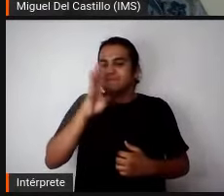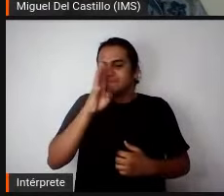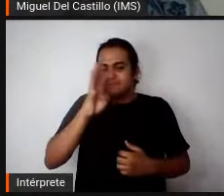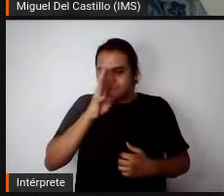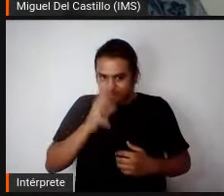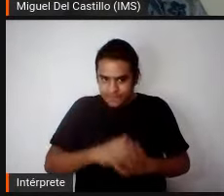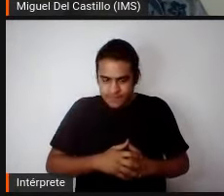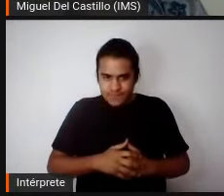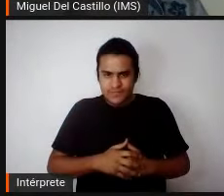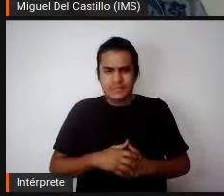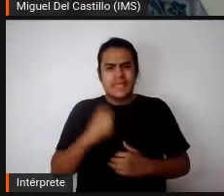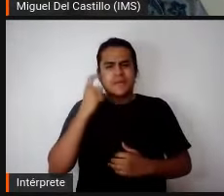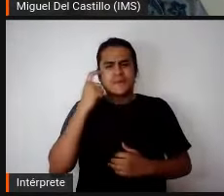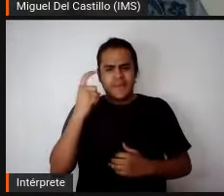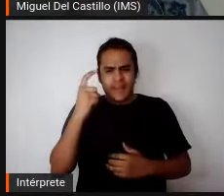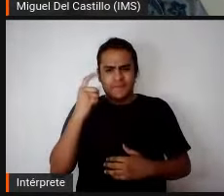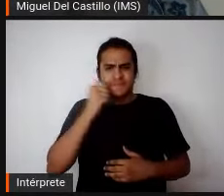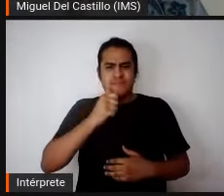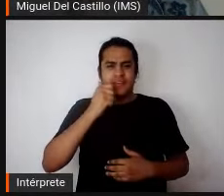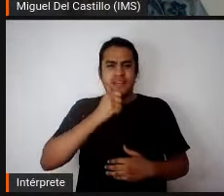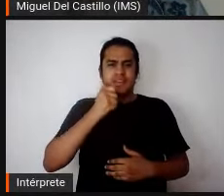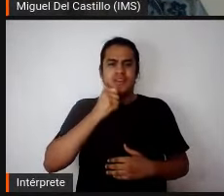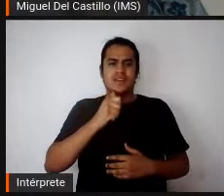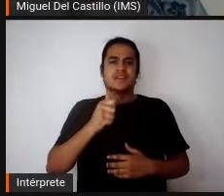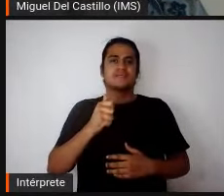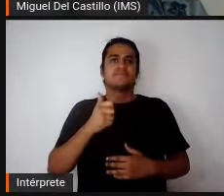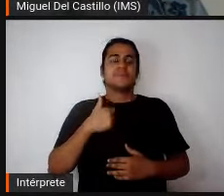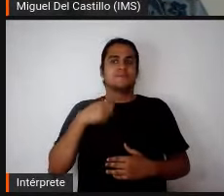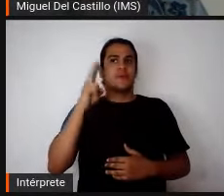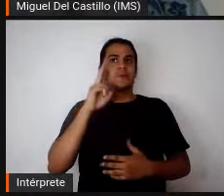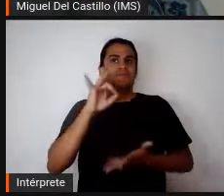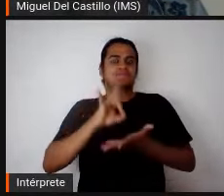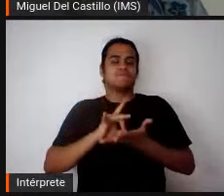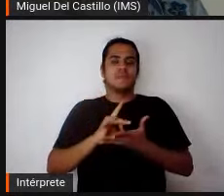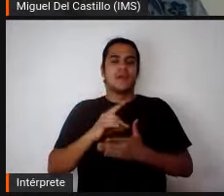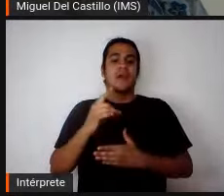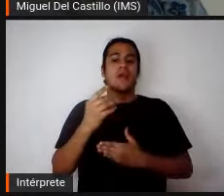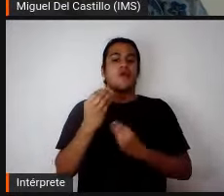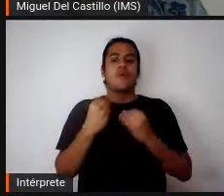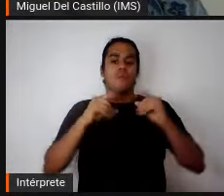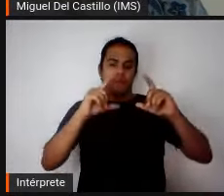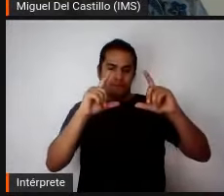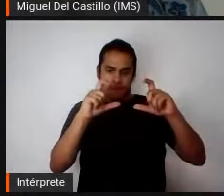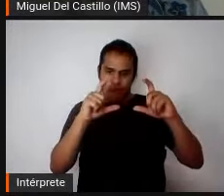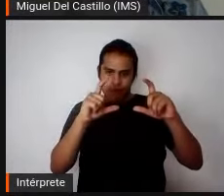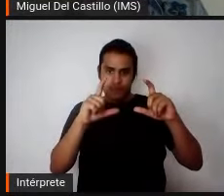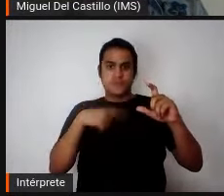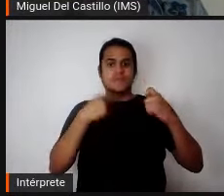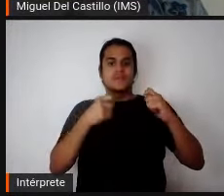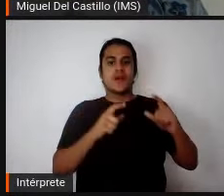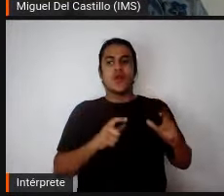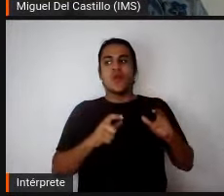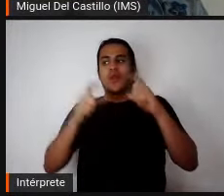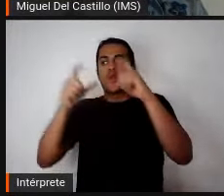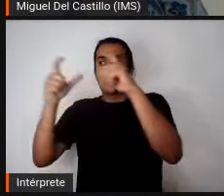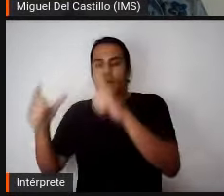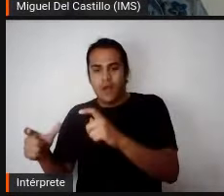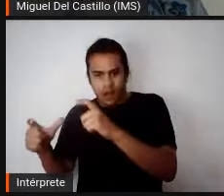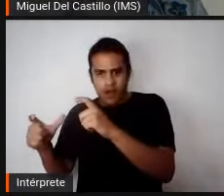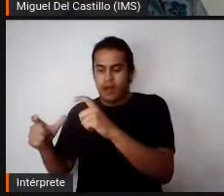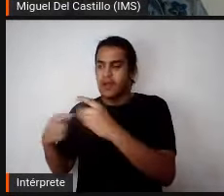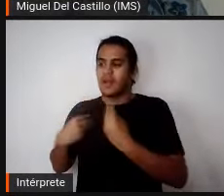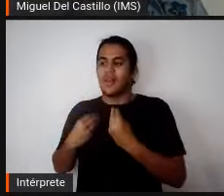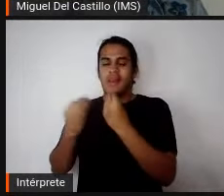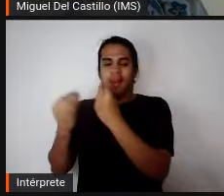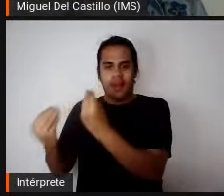bonitinho. E naquela época você mandava revelar na fotótica. Eles faziam uma coisa muito bonita e para mim